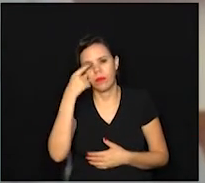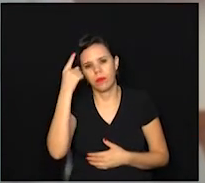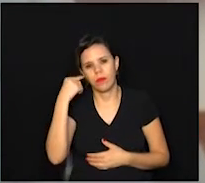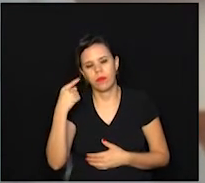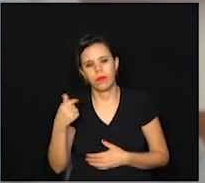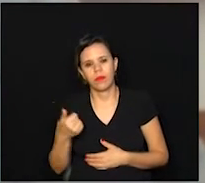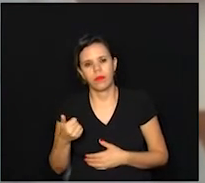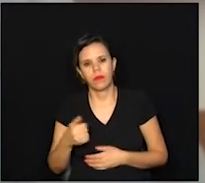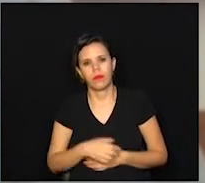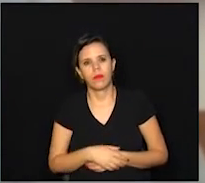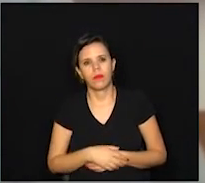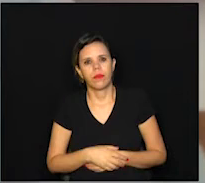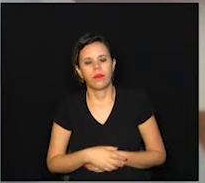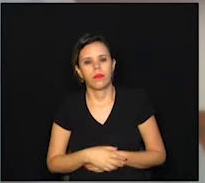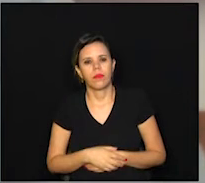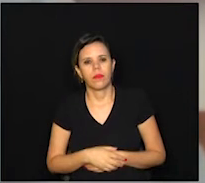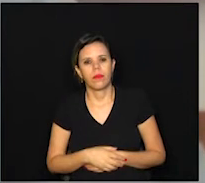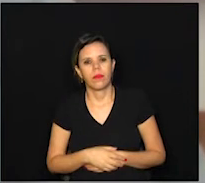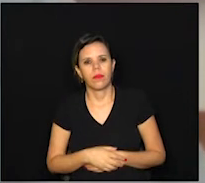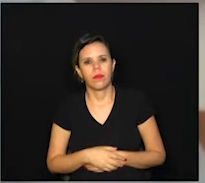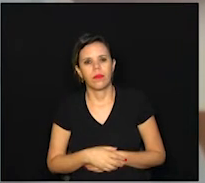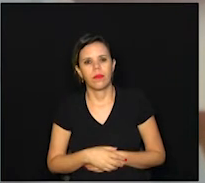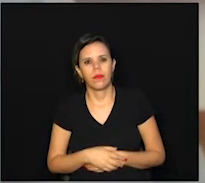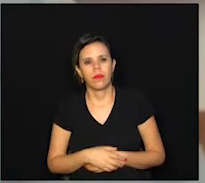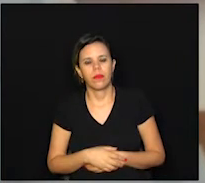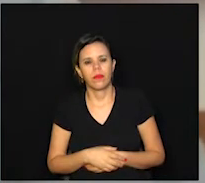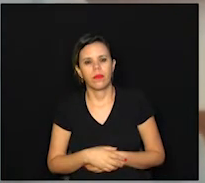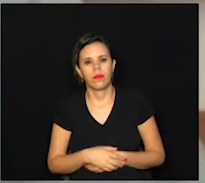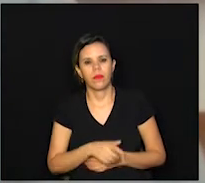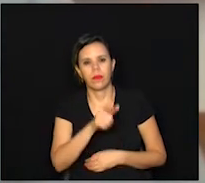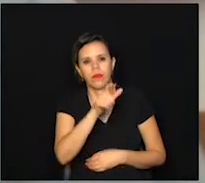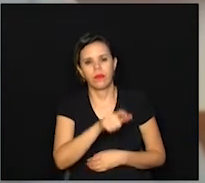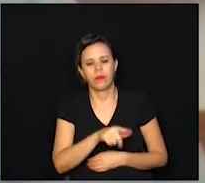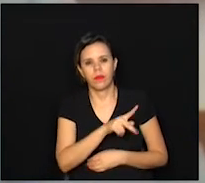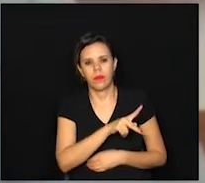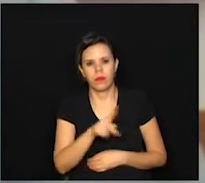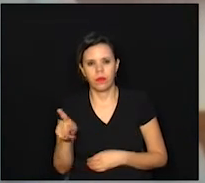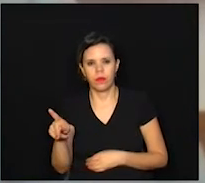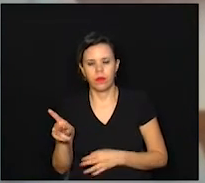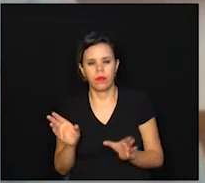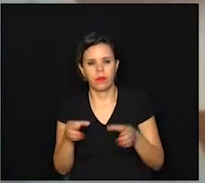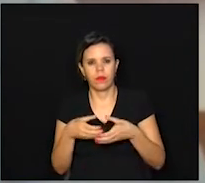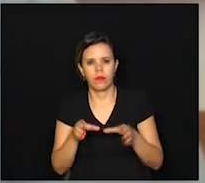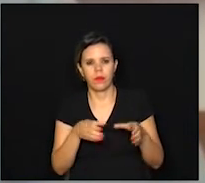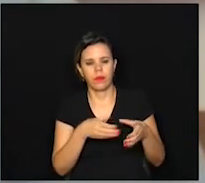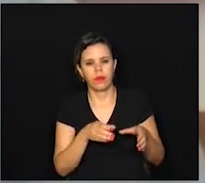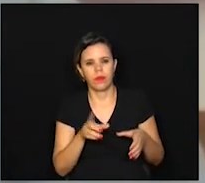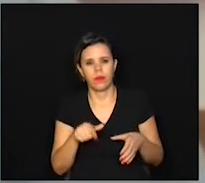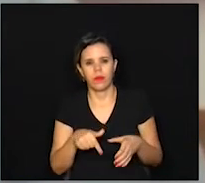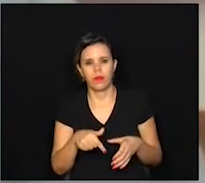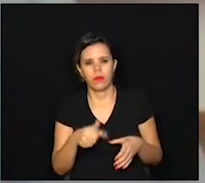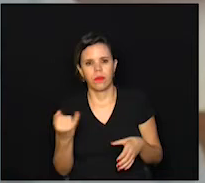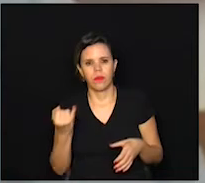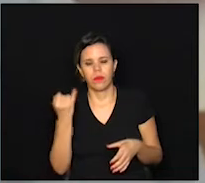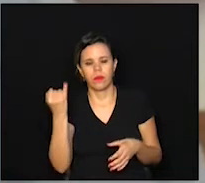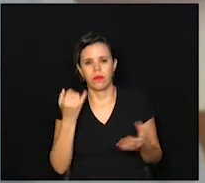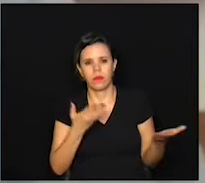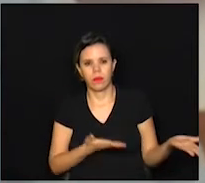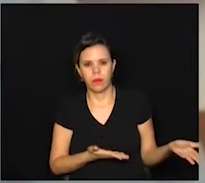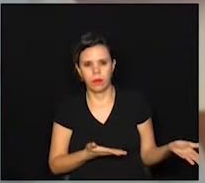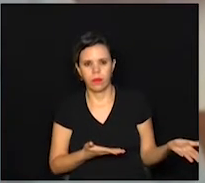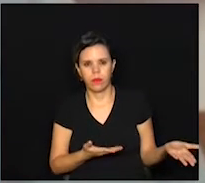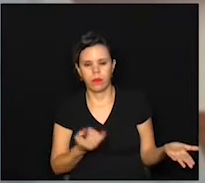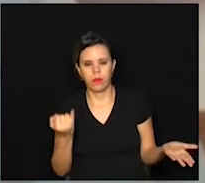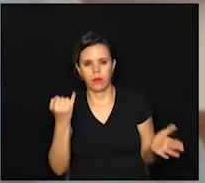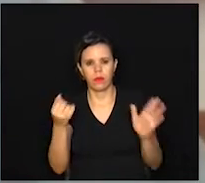primeiro é o seguinte: o fato de Vossa Excelência estar presidindo essa comissão é algo muito importante,